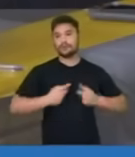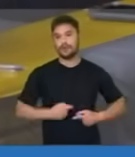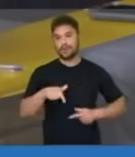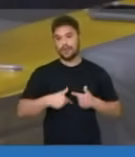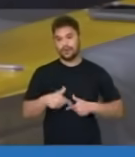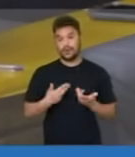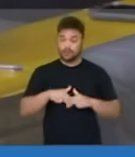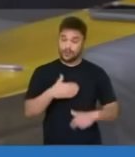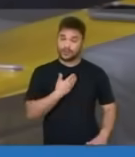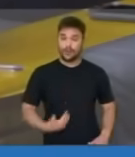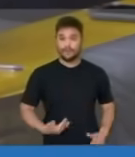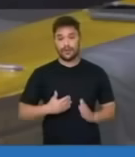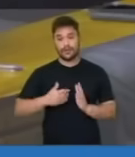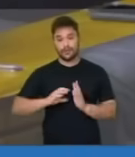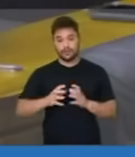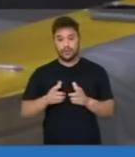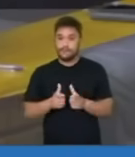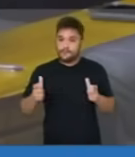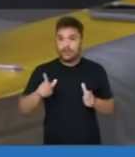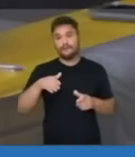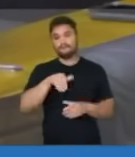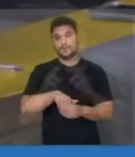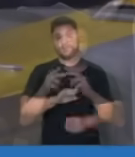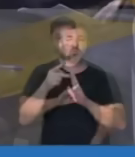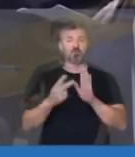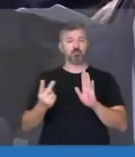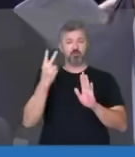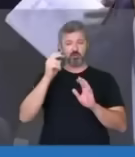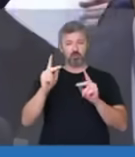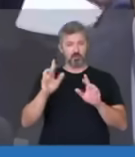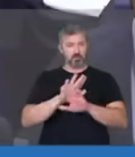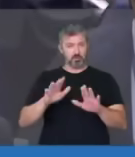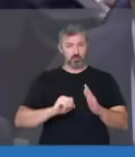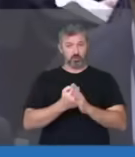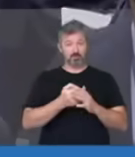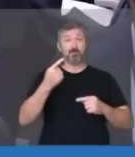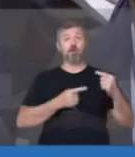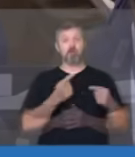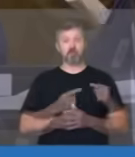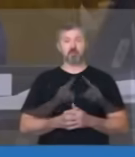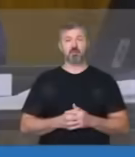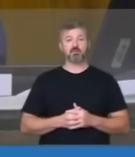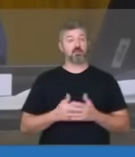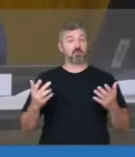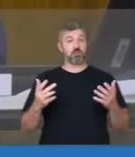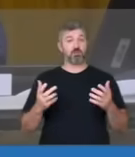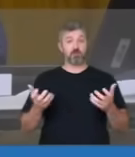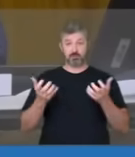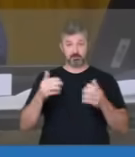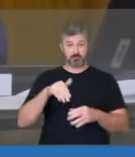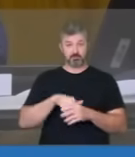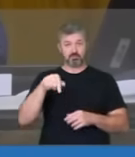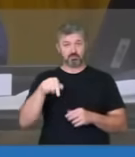Por isso o governo e também a maioria votam não ao adiamento. Então a nossa obstrução é política, mas somos a favor do projeto. Queremos fazer essa